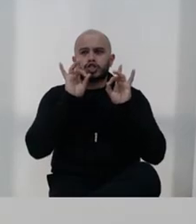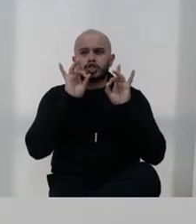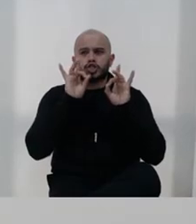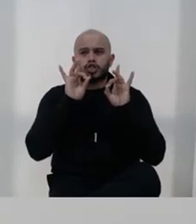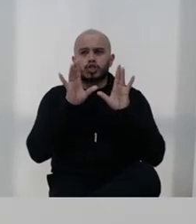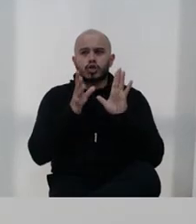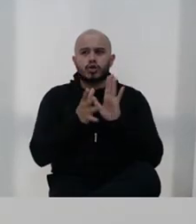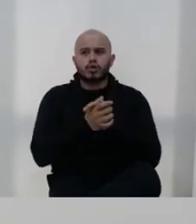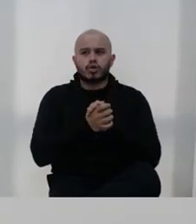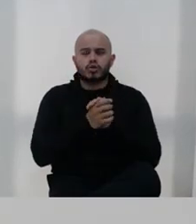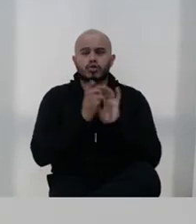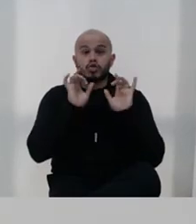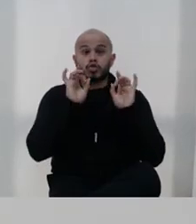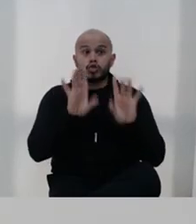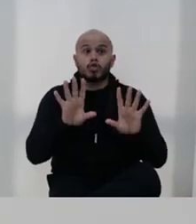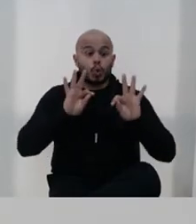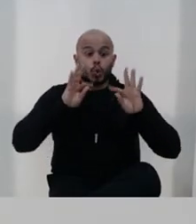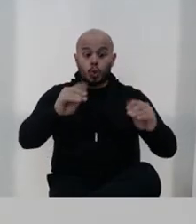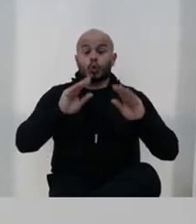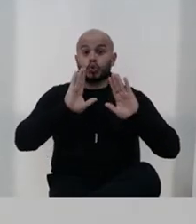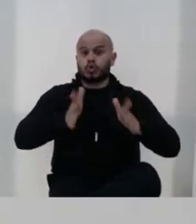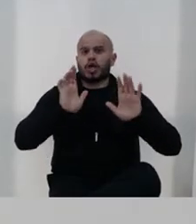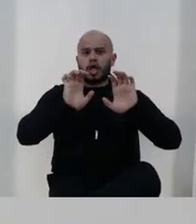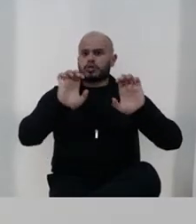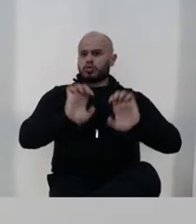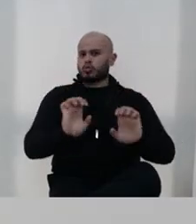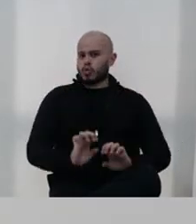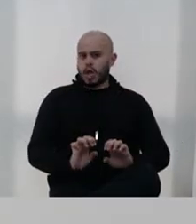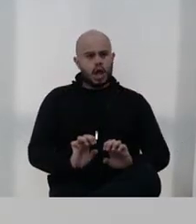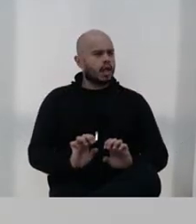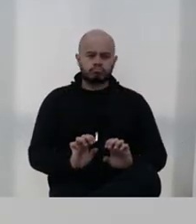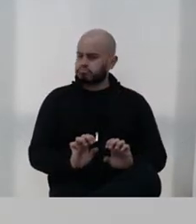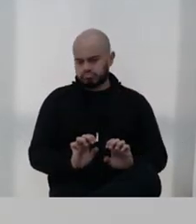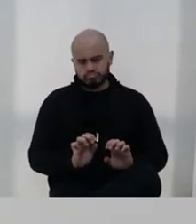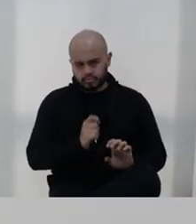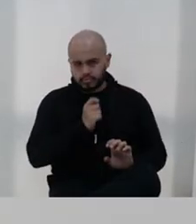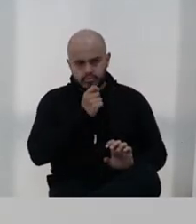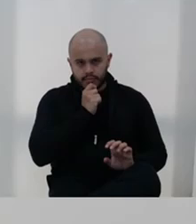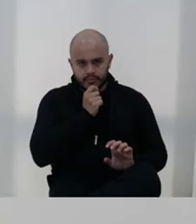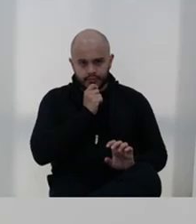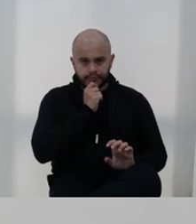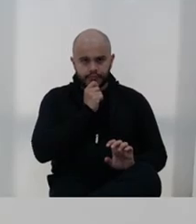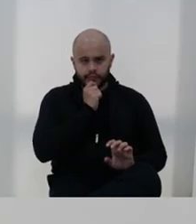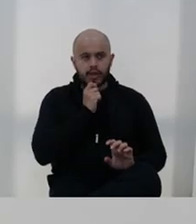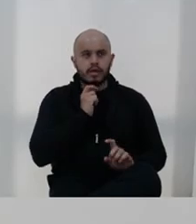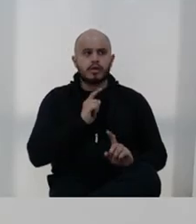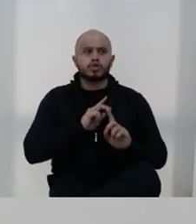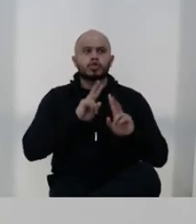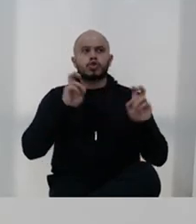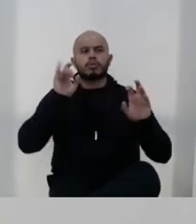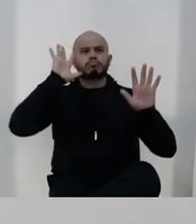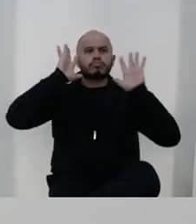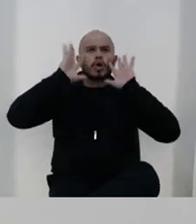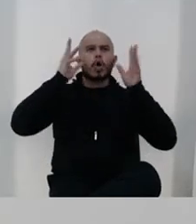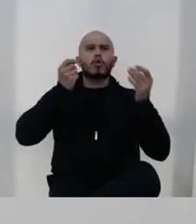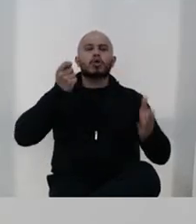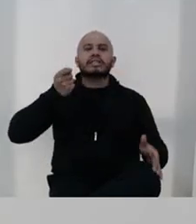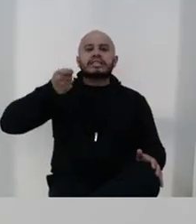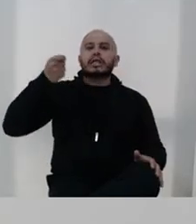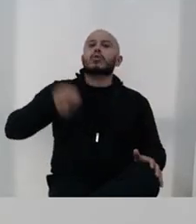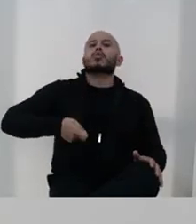absolutamente estruturado em termos de uma posição mais rígida de segurança dentro da unidade,